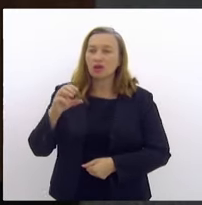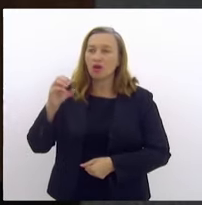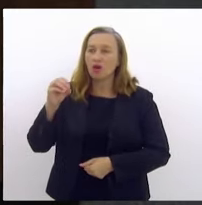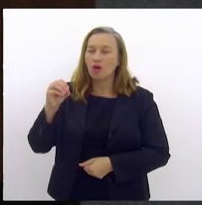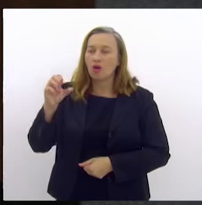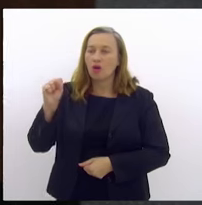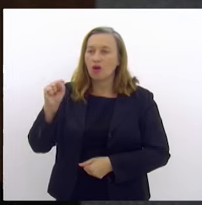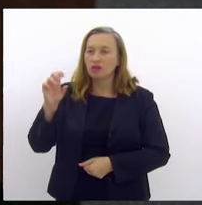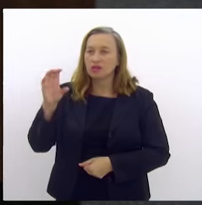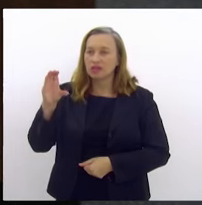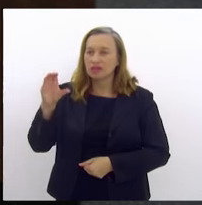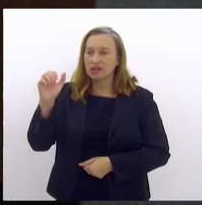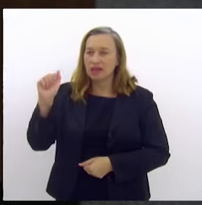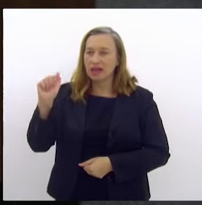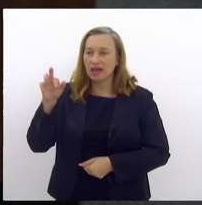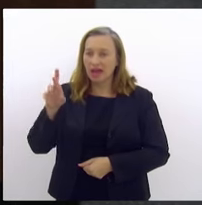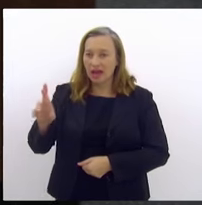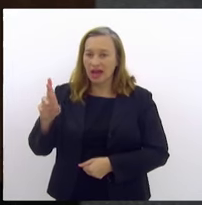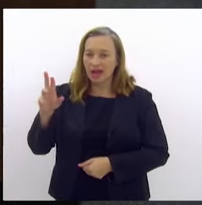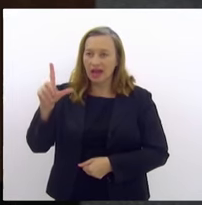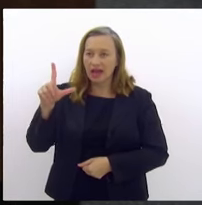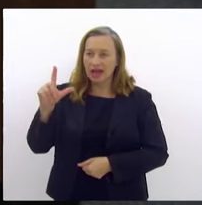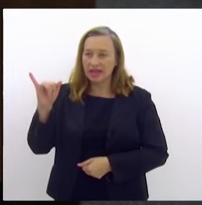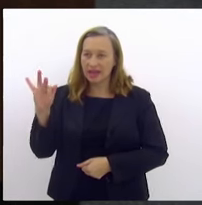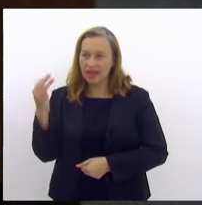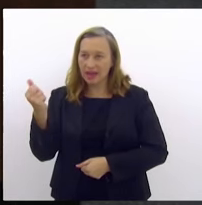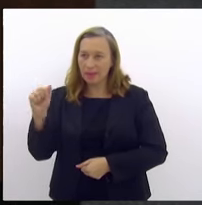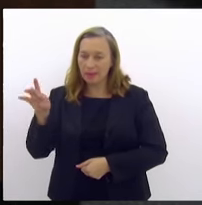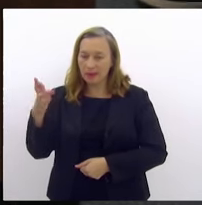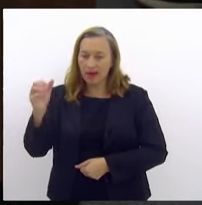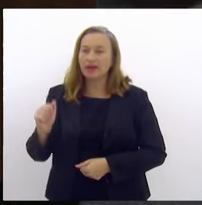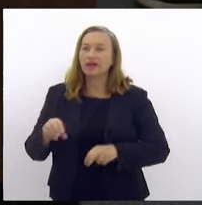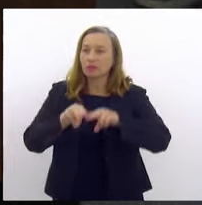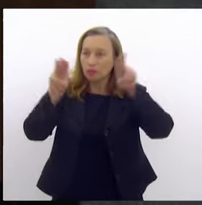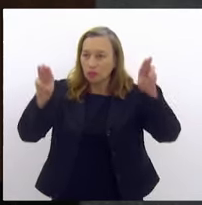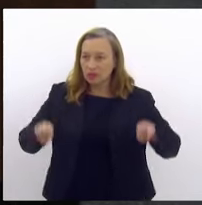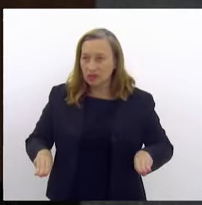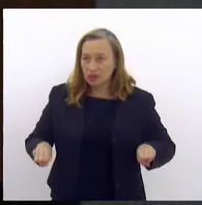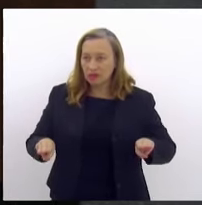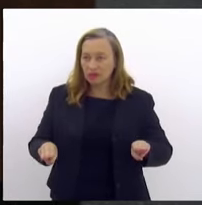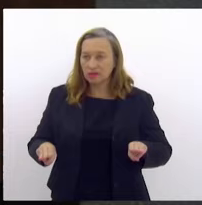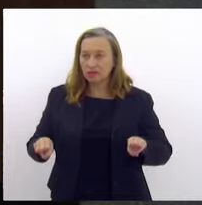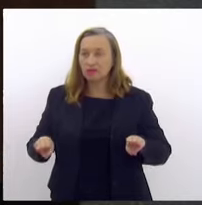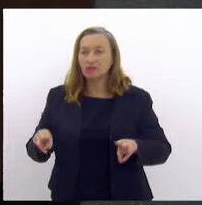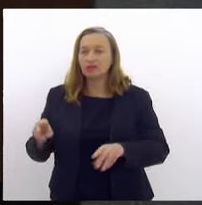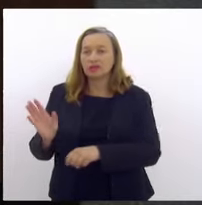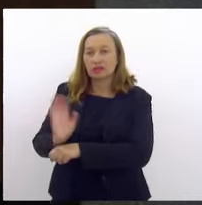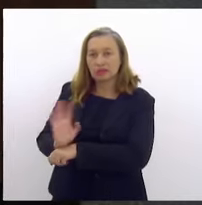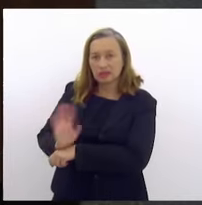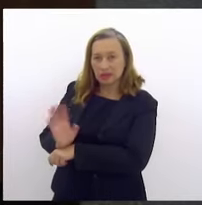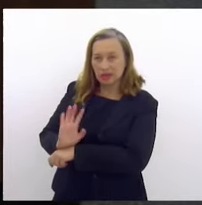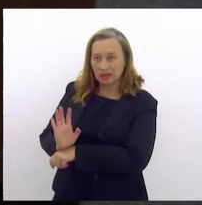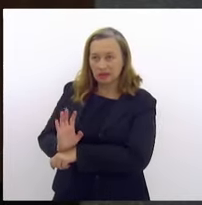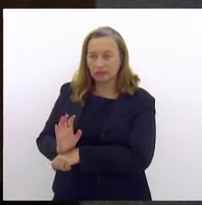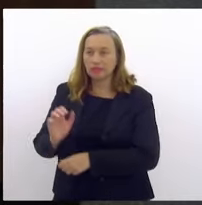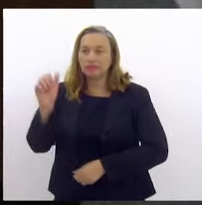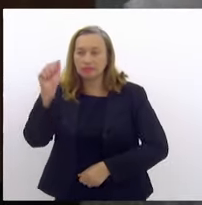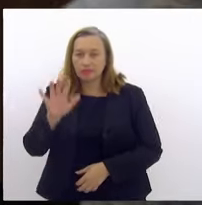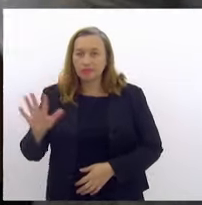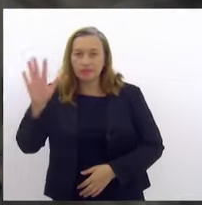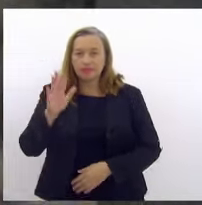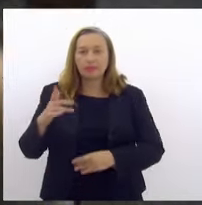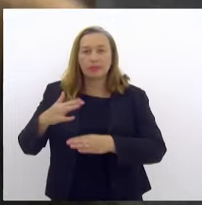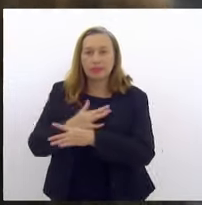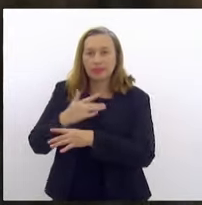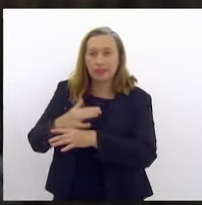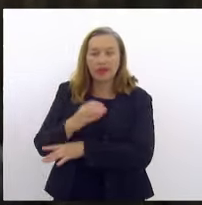Niemeyer. Cito aqui o Museu BR de Cinema, Museu Nacional de Cinema, lá na cidade de